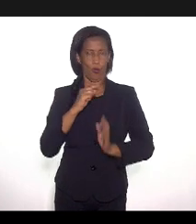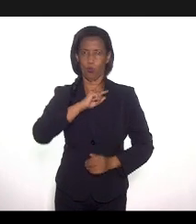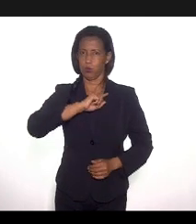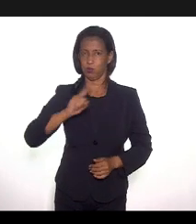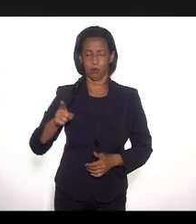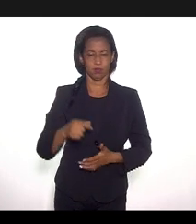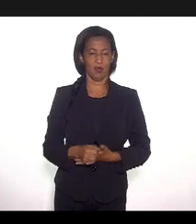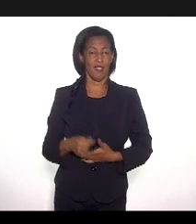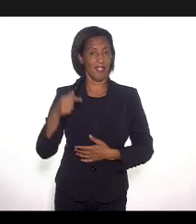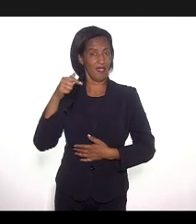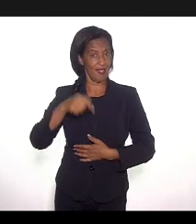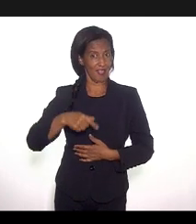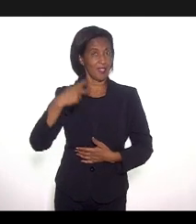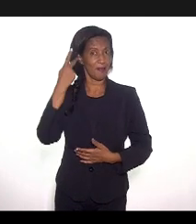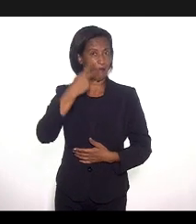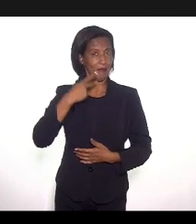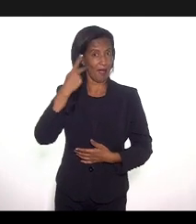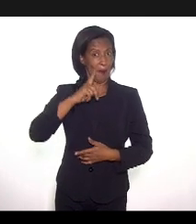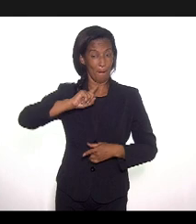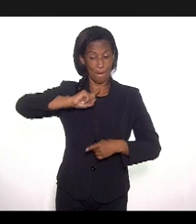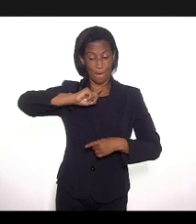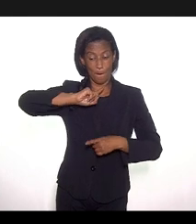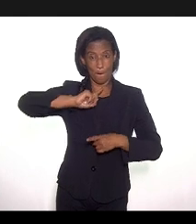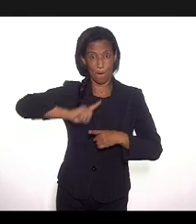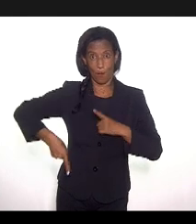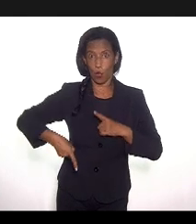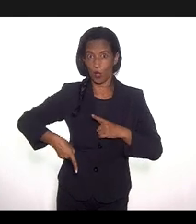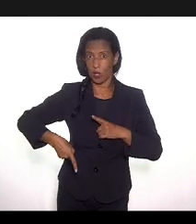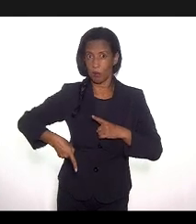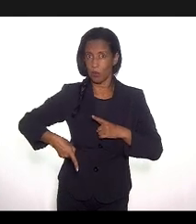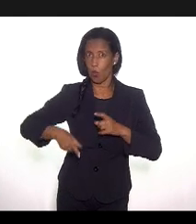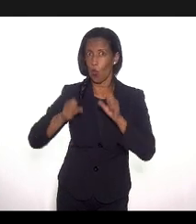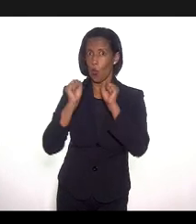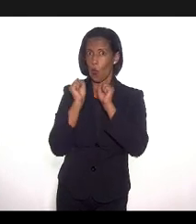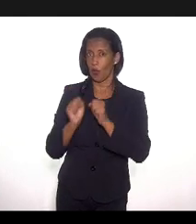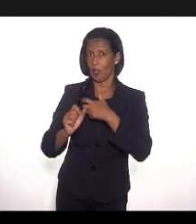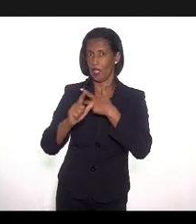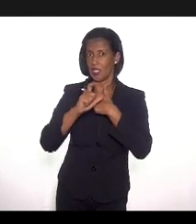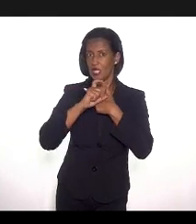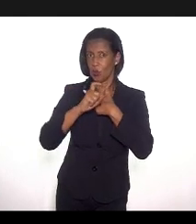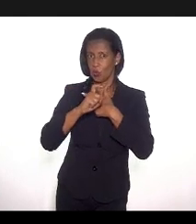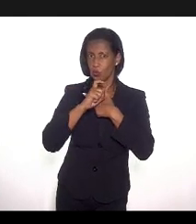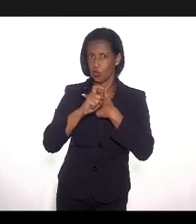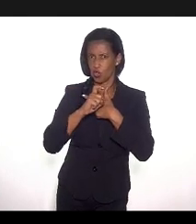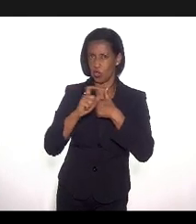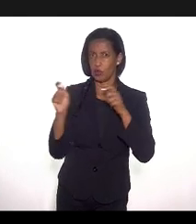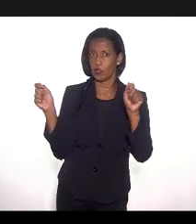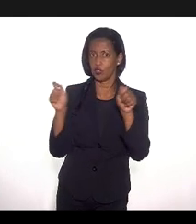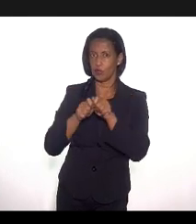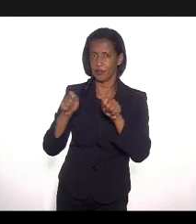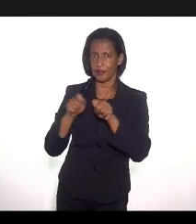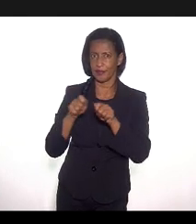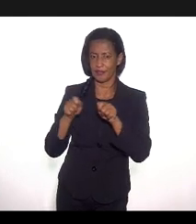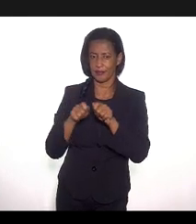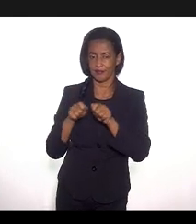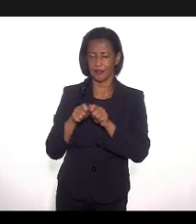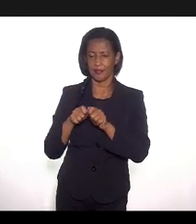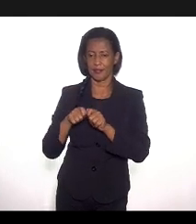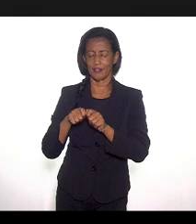Este parlamento proibiu o Poder Executivo de confasar